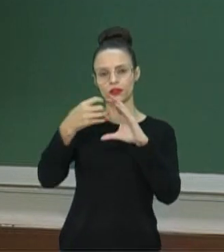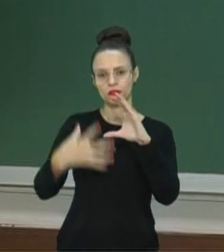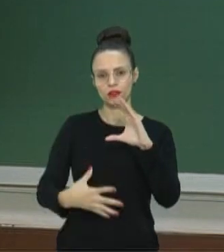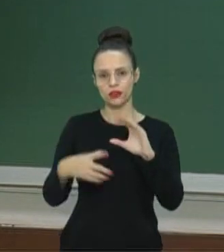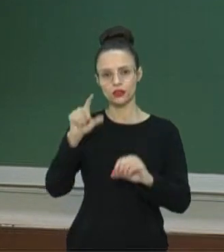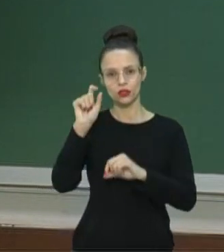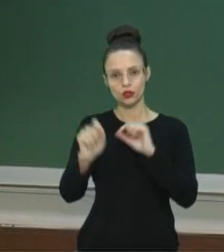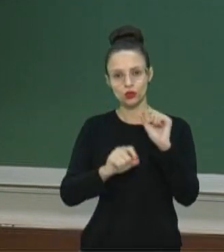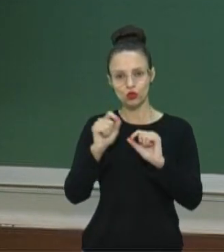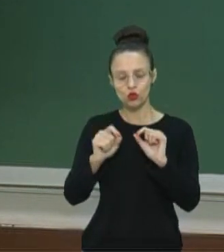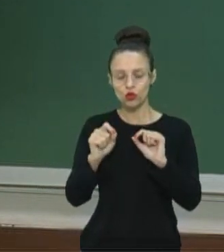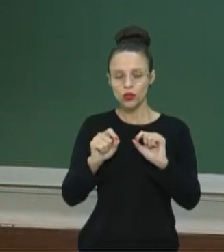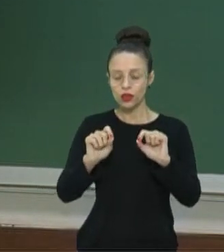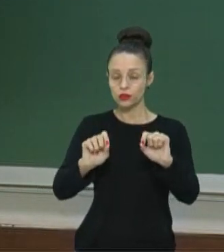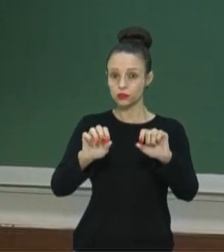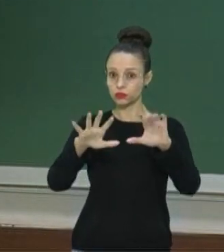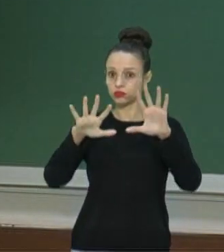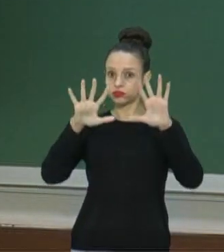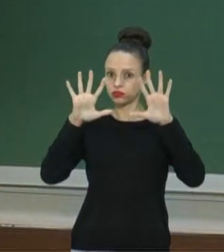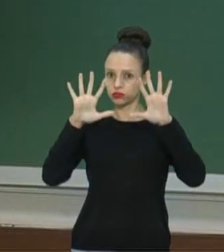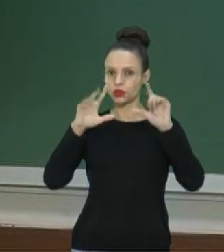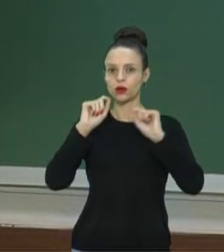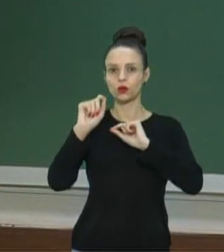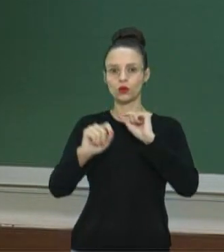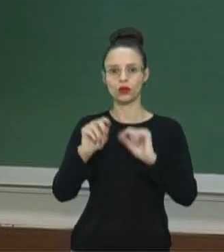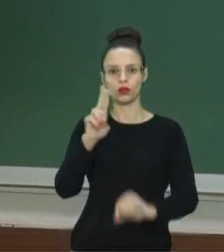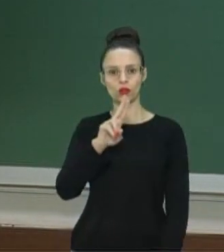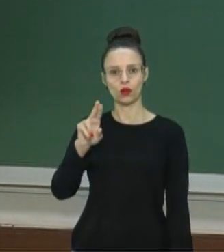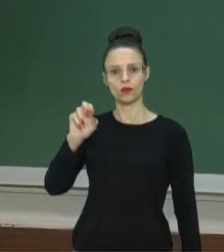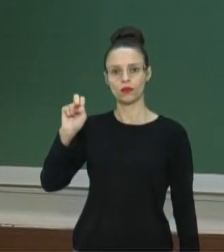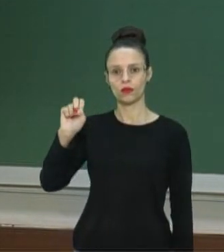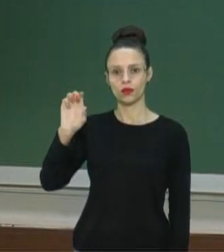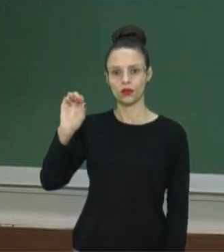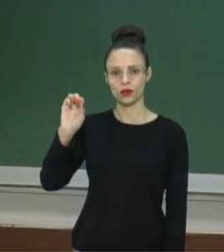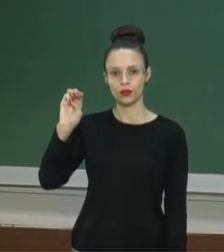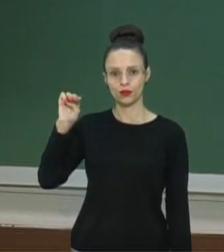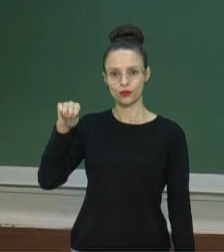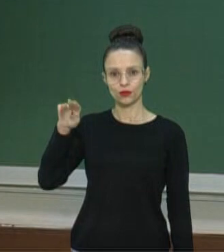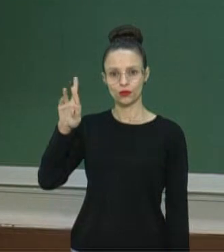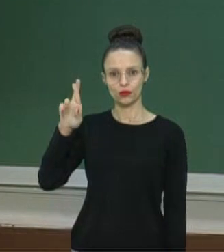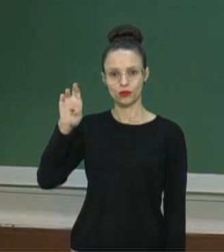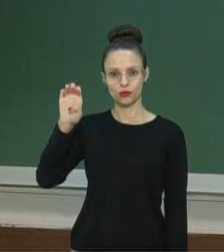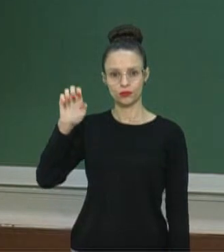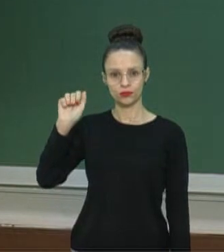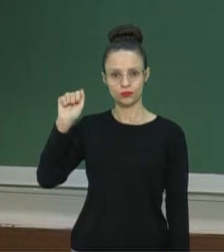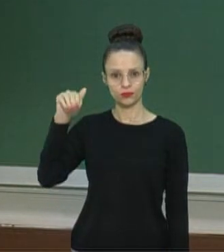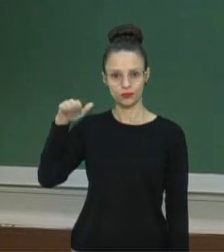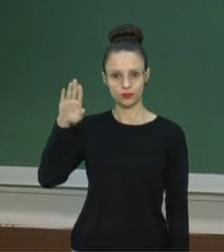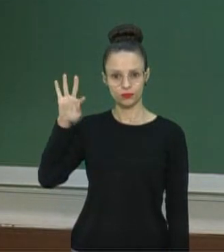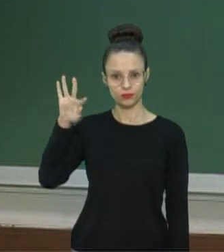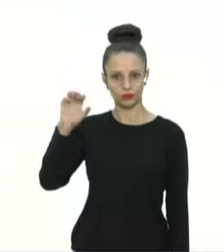caracterizando uma profundidade que chamamos de sombreamento.